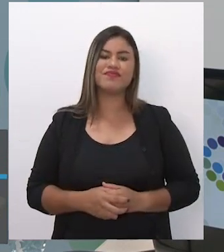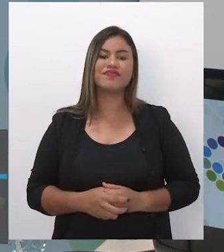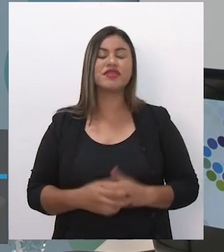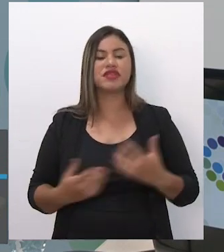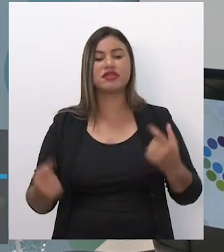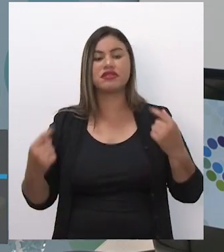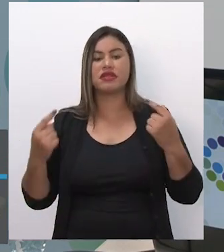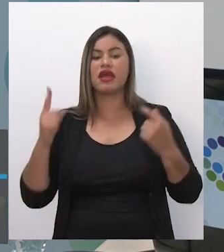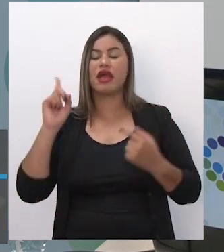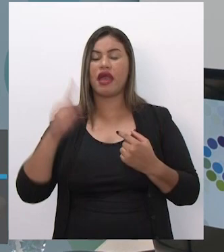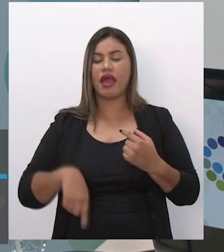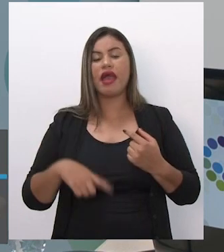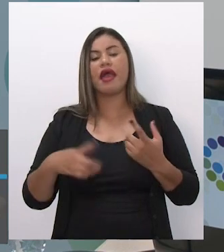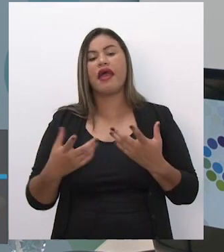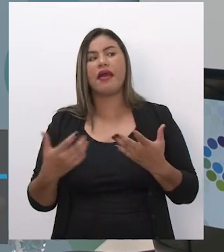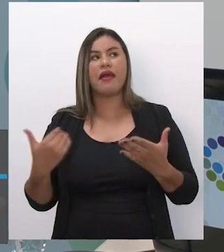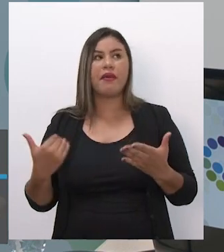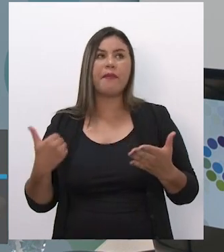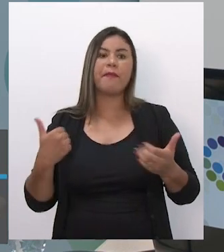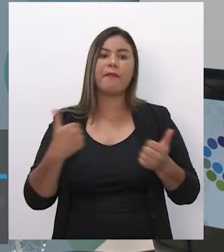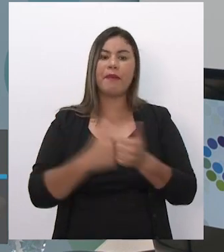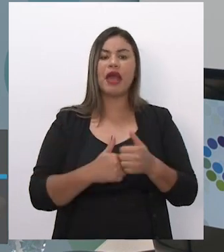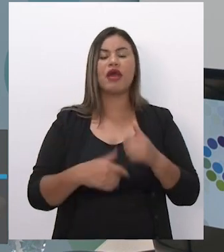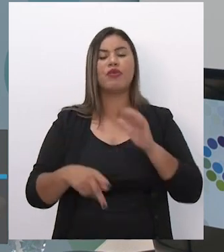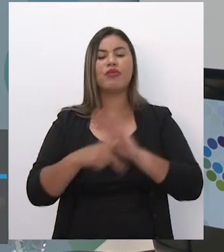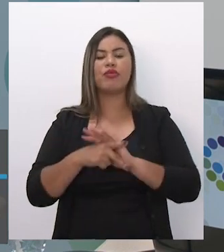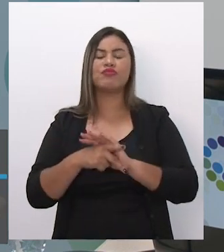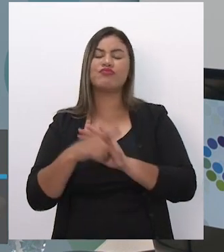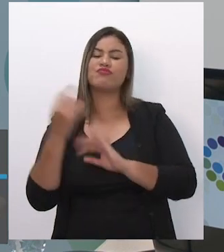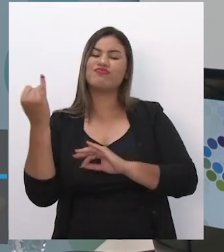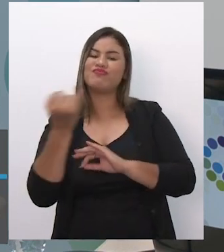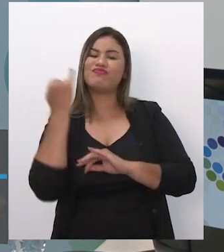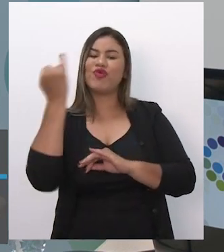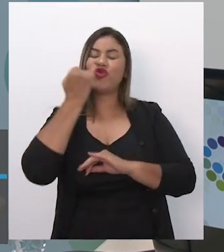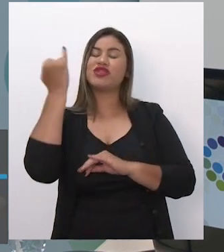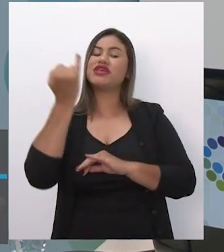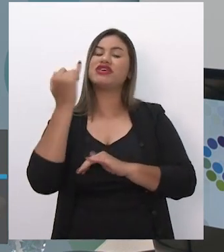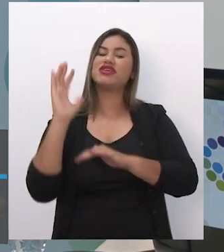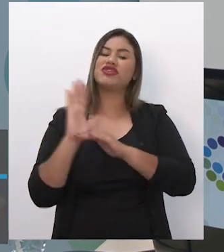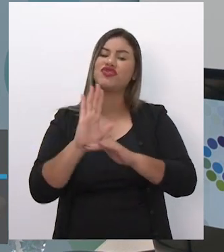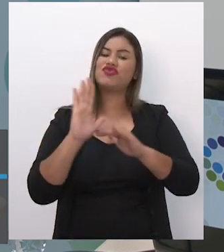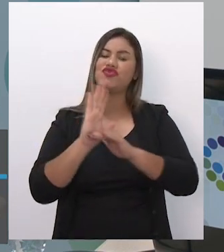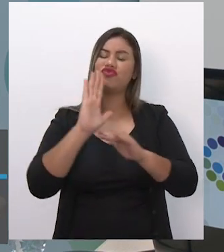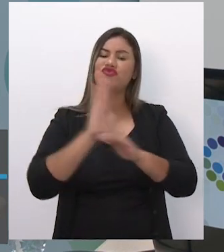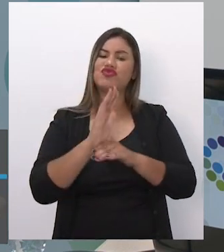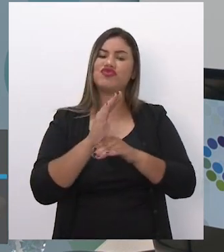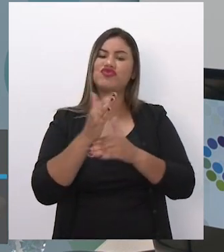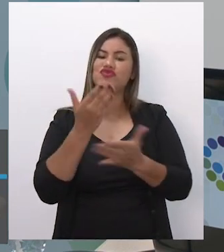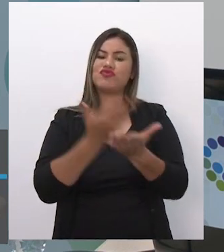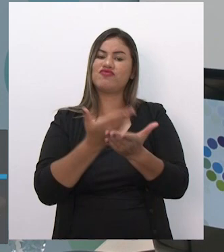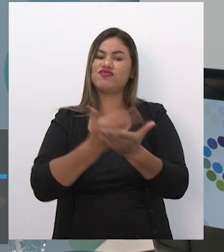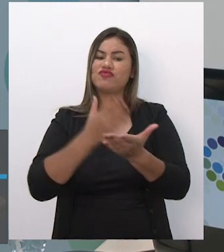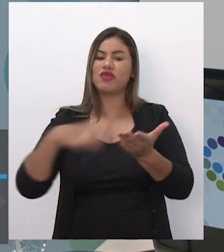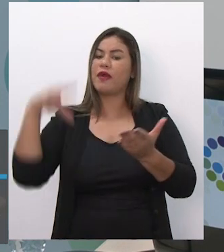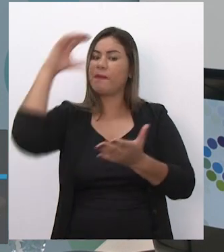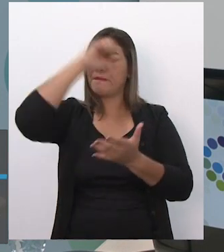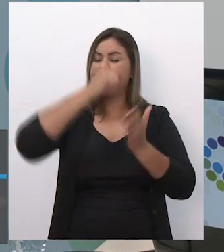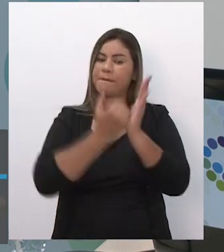aproximação importante que só enriquece, no caso, a formação do estudante.